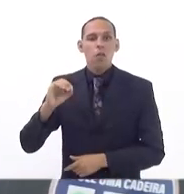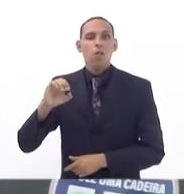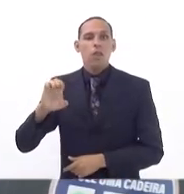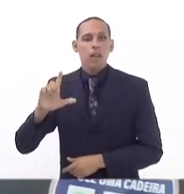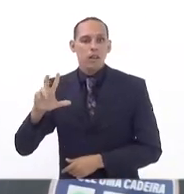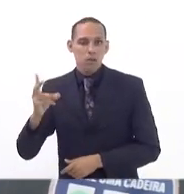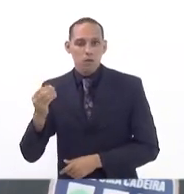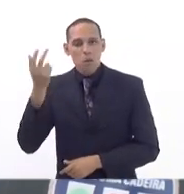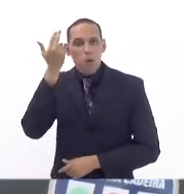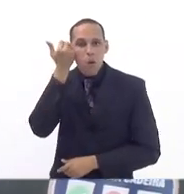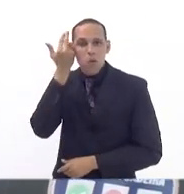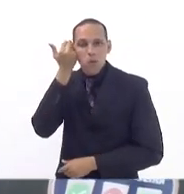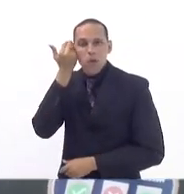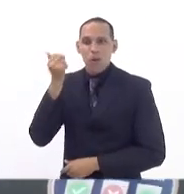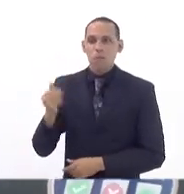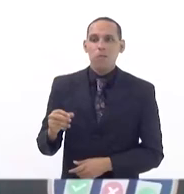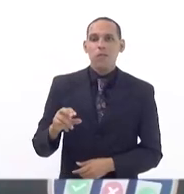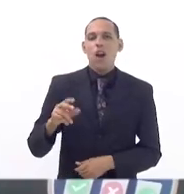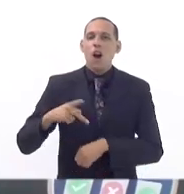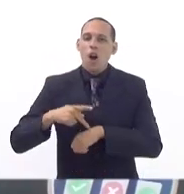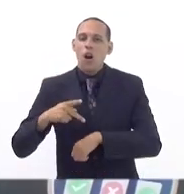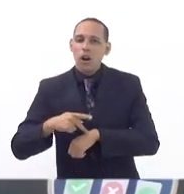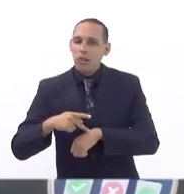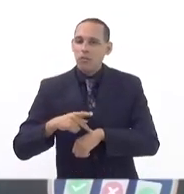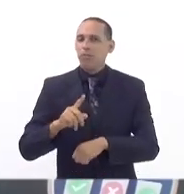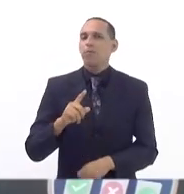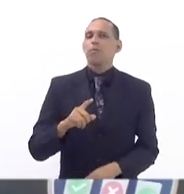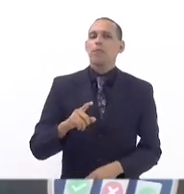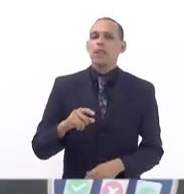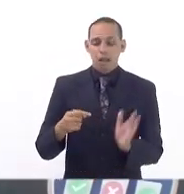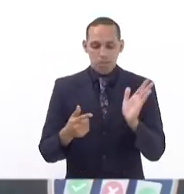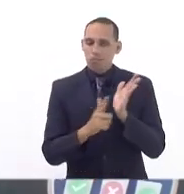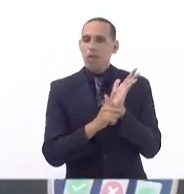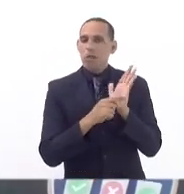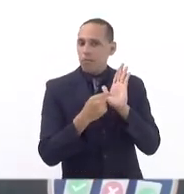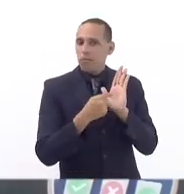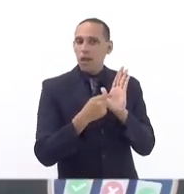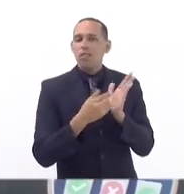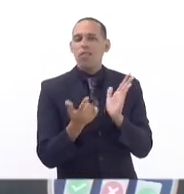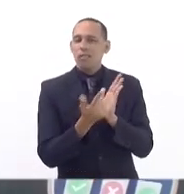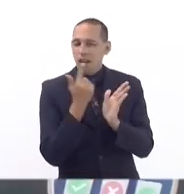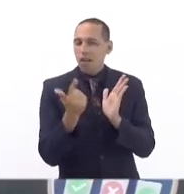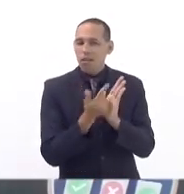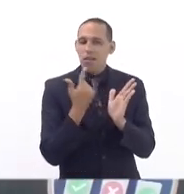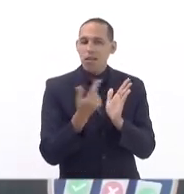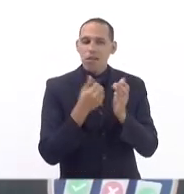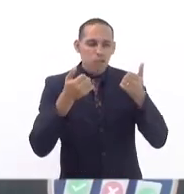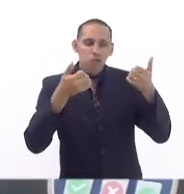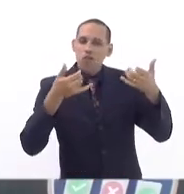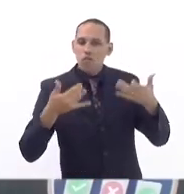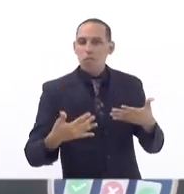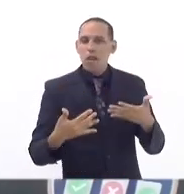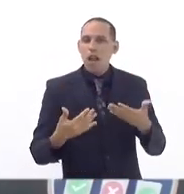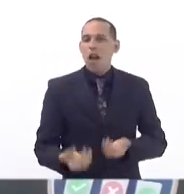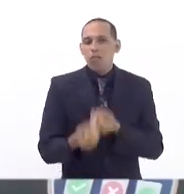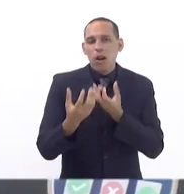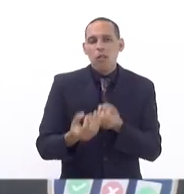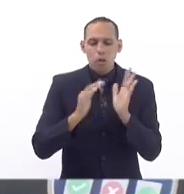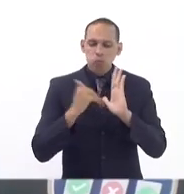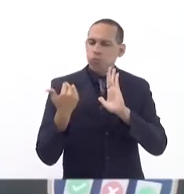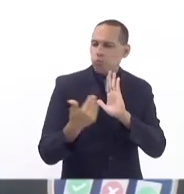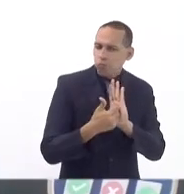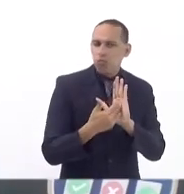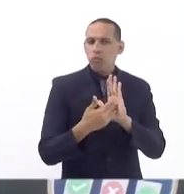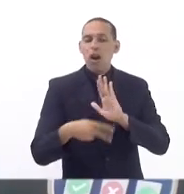morte Nesse contexto que é muito emblemático depois eu posso atribuir esse esse livro que sistematiza esses dados né a partir